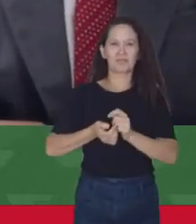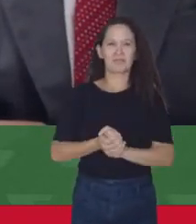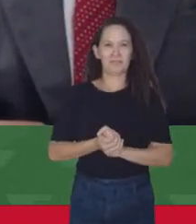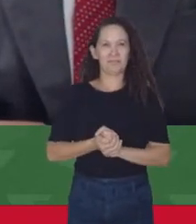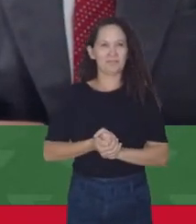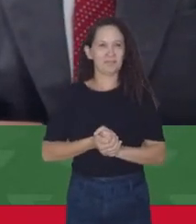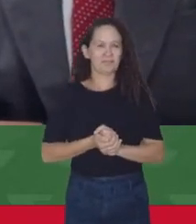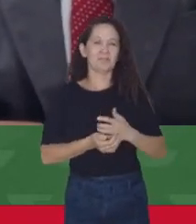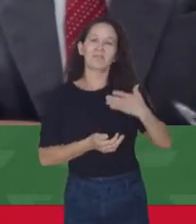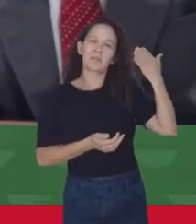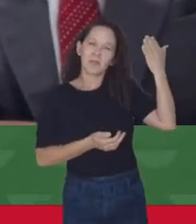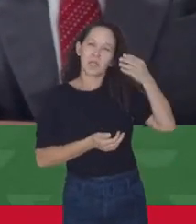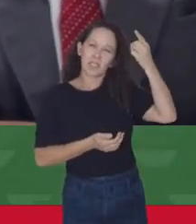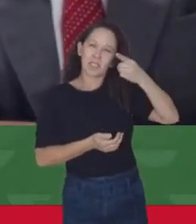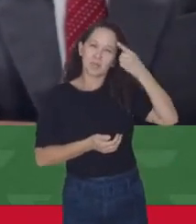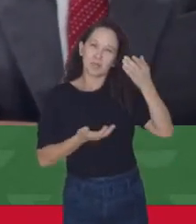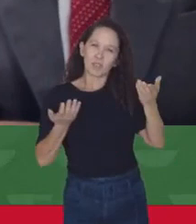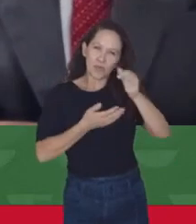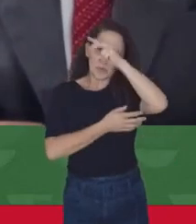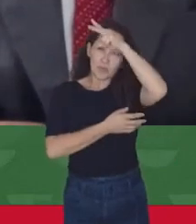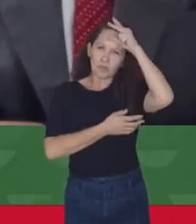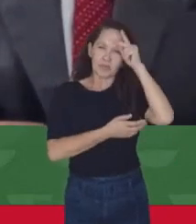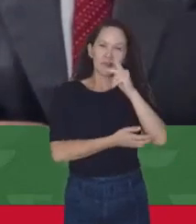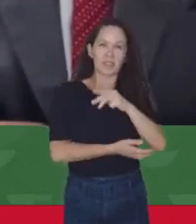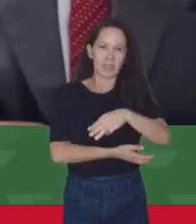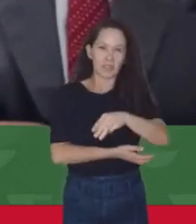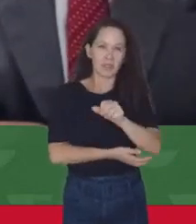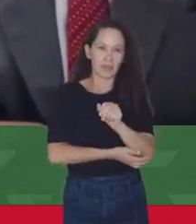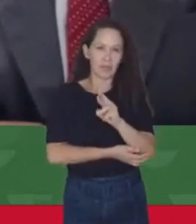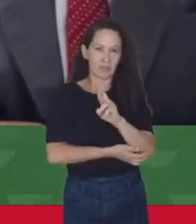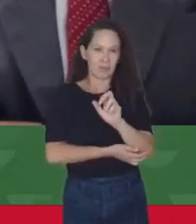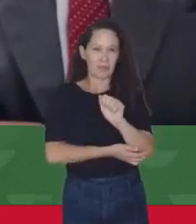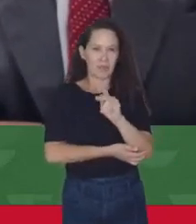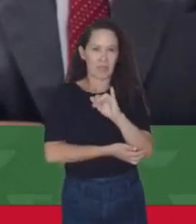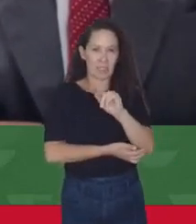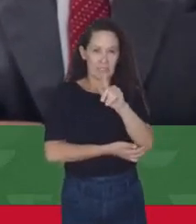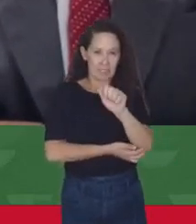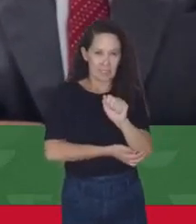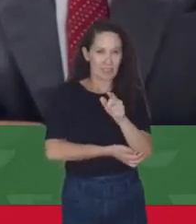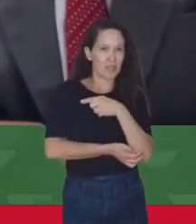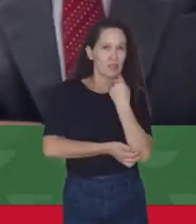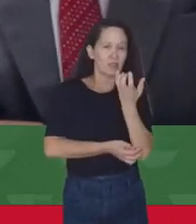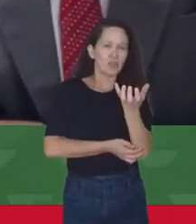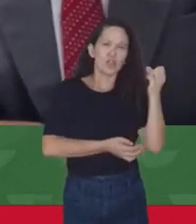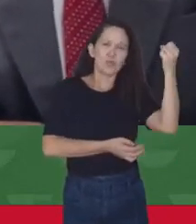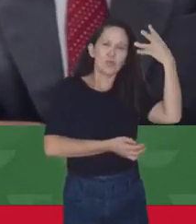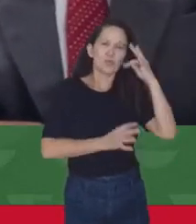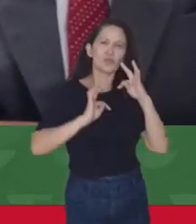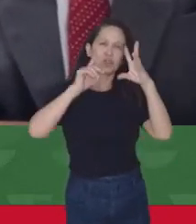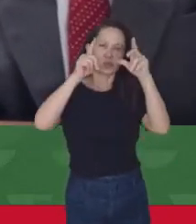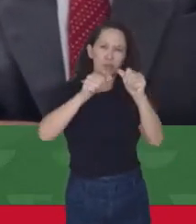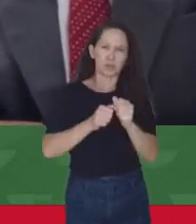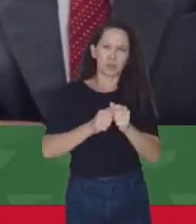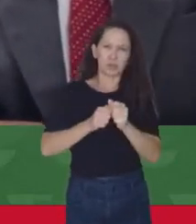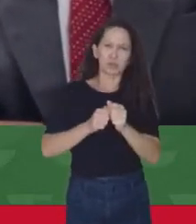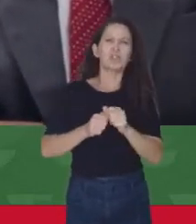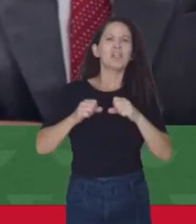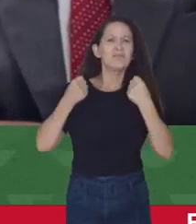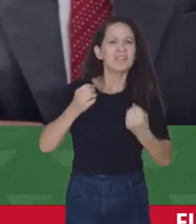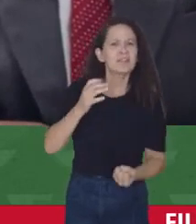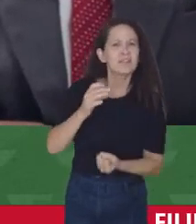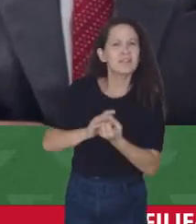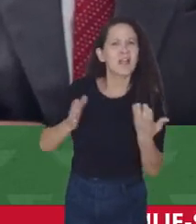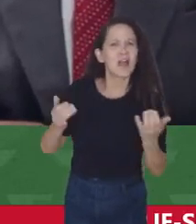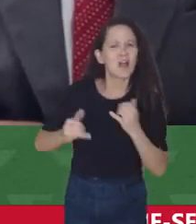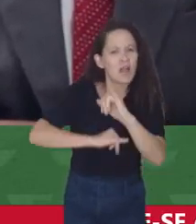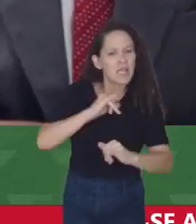na fala da deputada e hoje prefeita Margarida Solomão, nós criamos o Luz para Todos. O presidente Lula tem que fazer internet para todos.